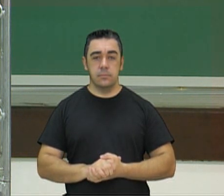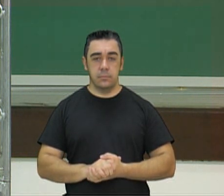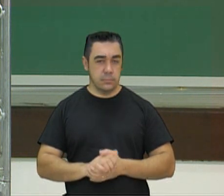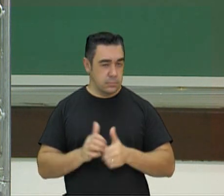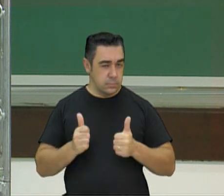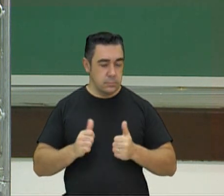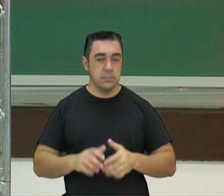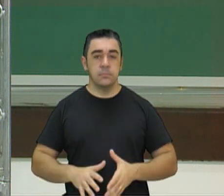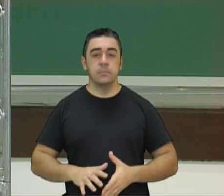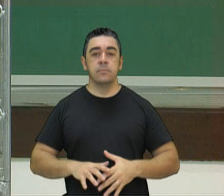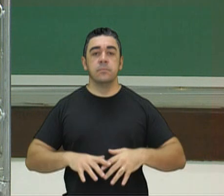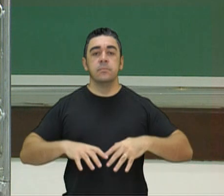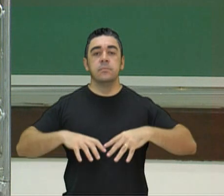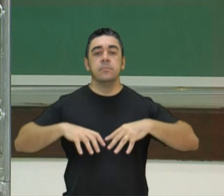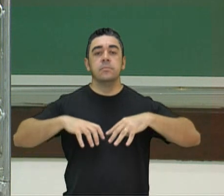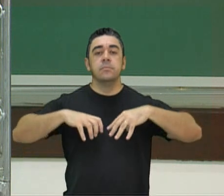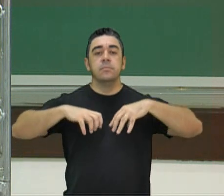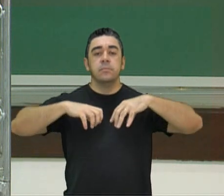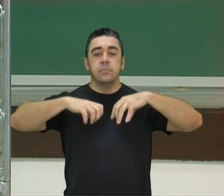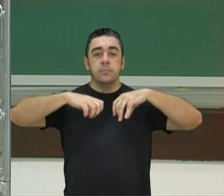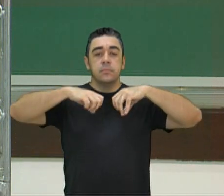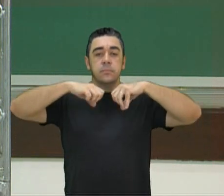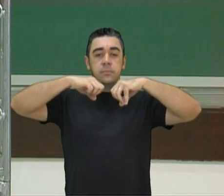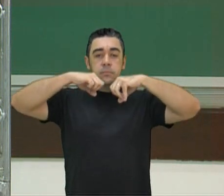Tranquilo, mais uma.